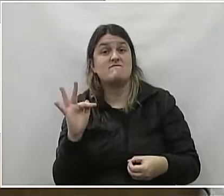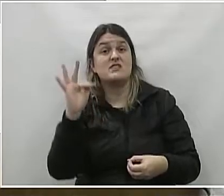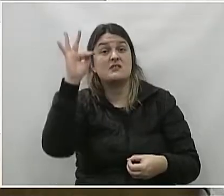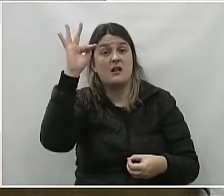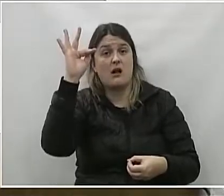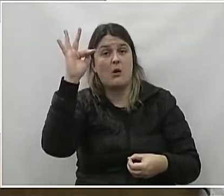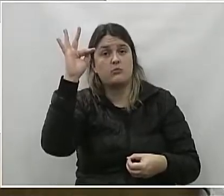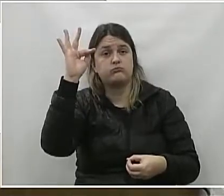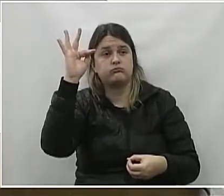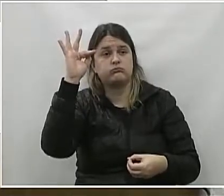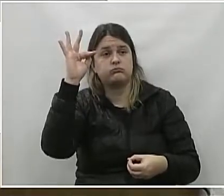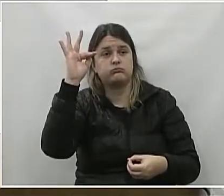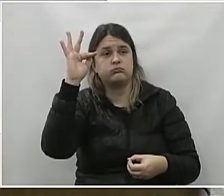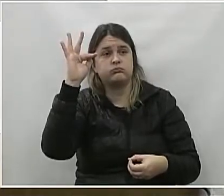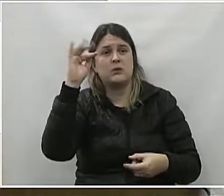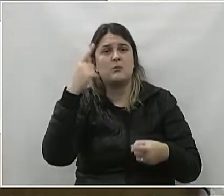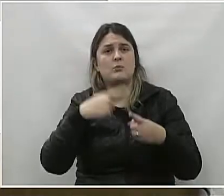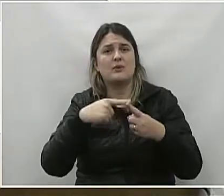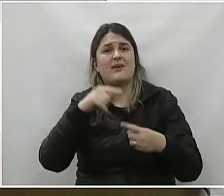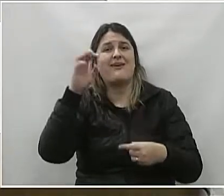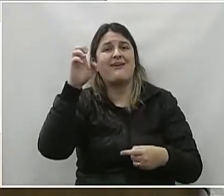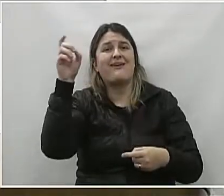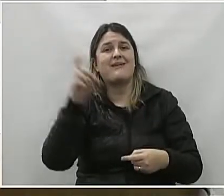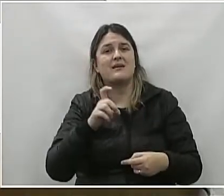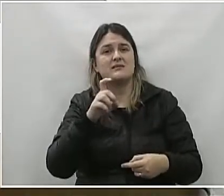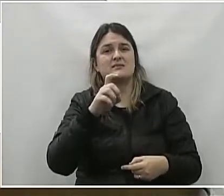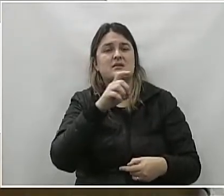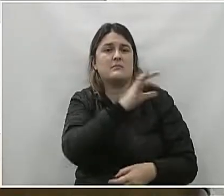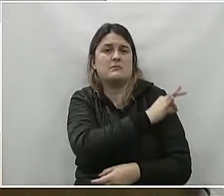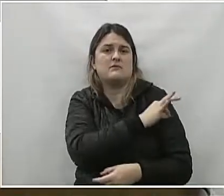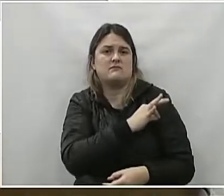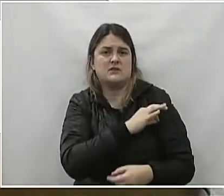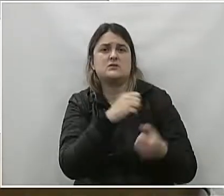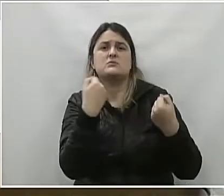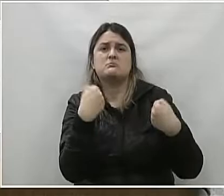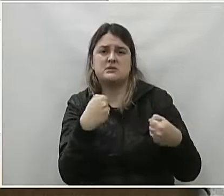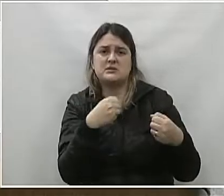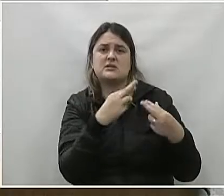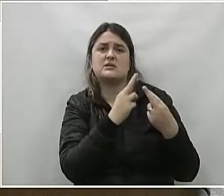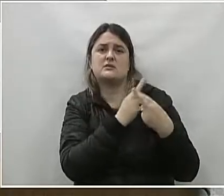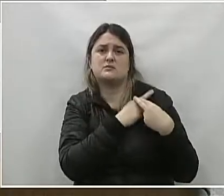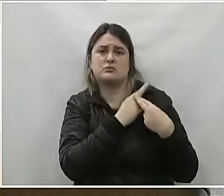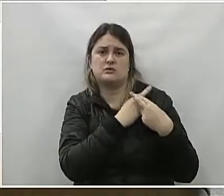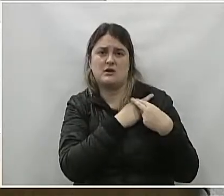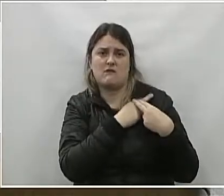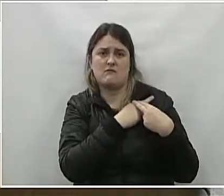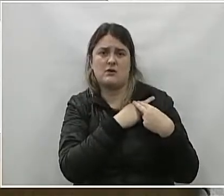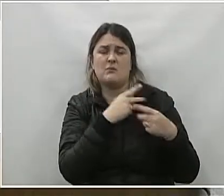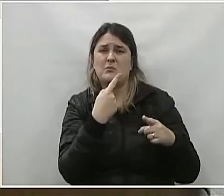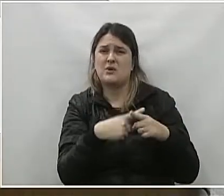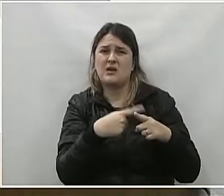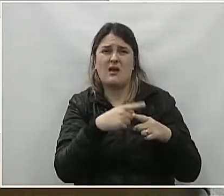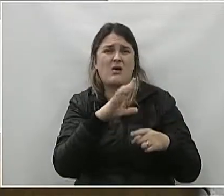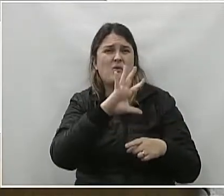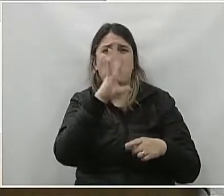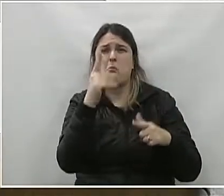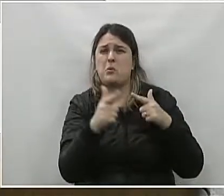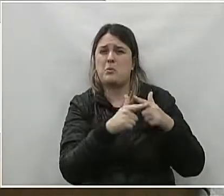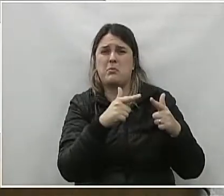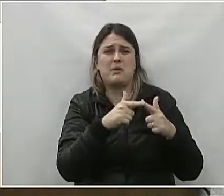aqui. Porque os ex-prefeitos têm que ser responsabilizados por esse rombo na